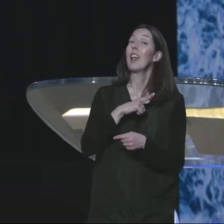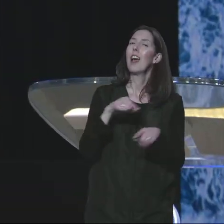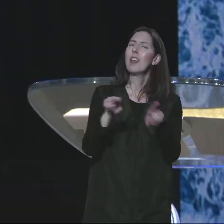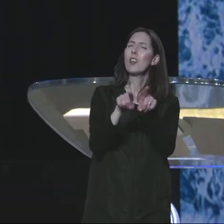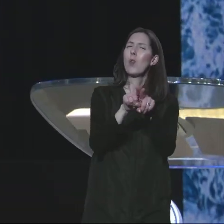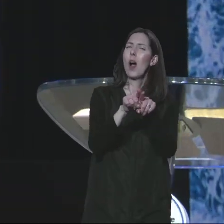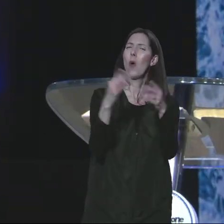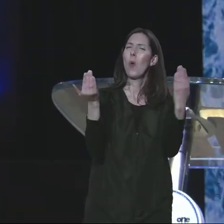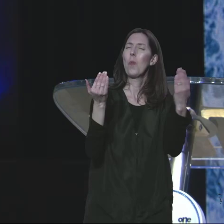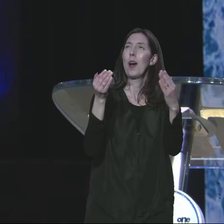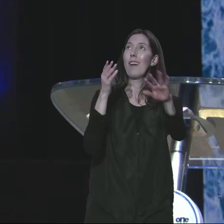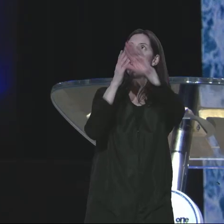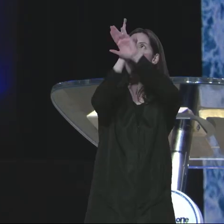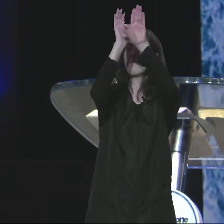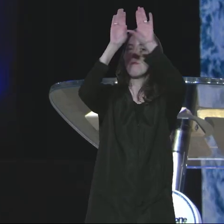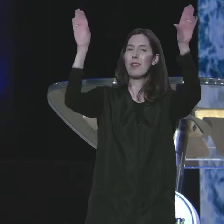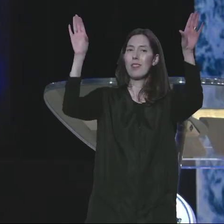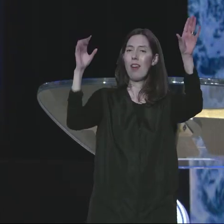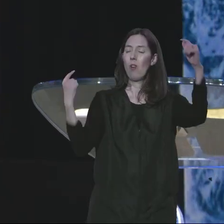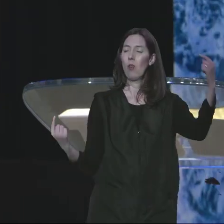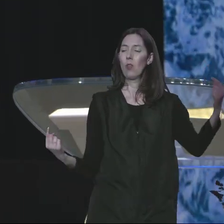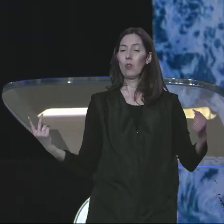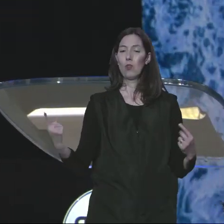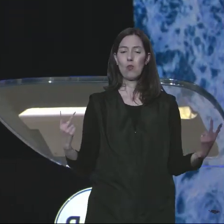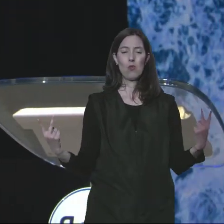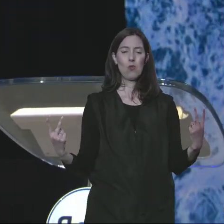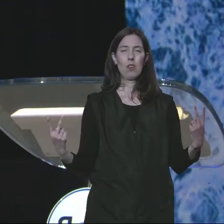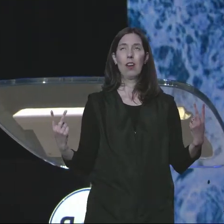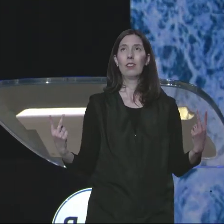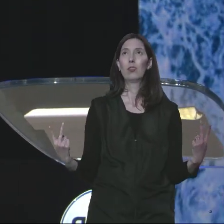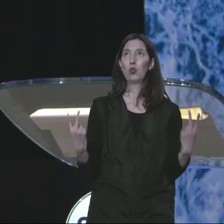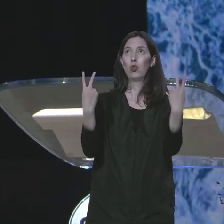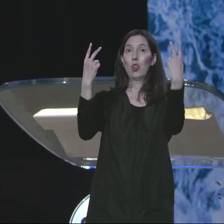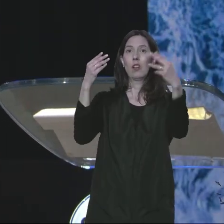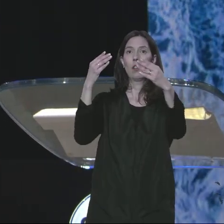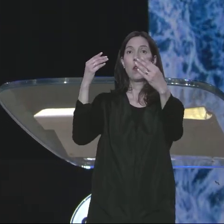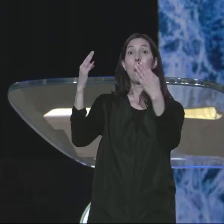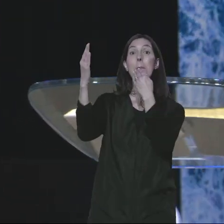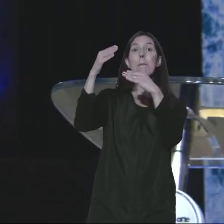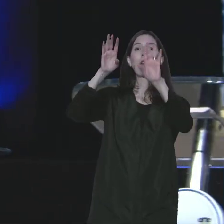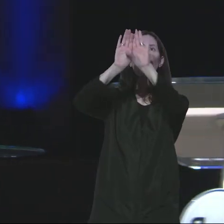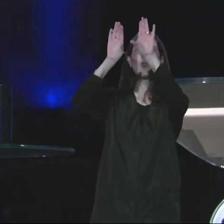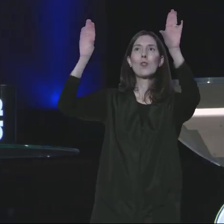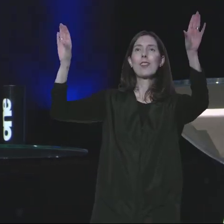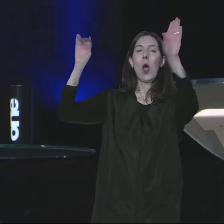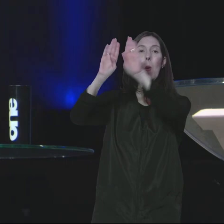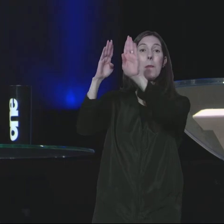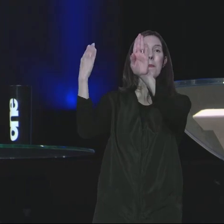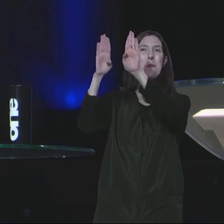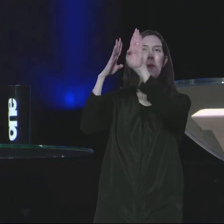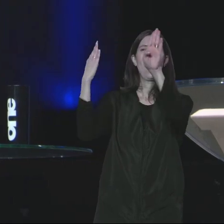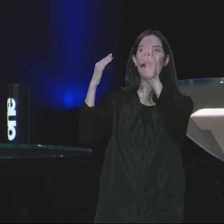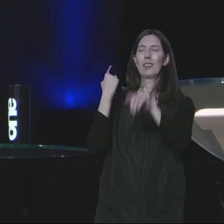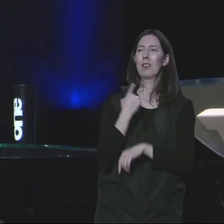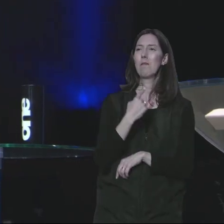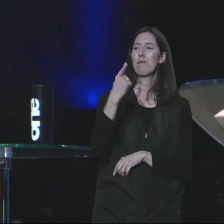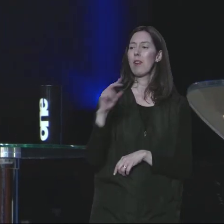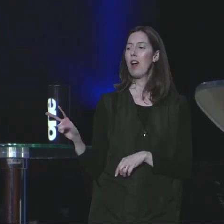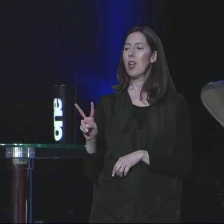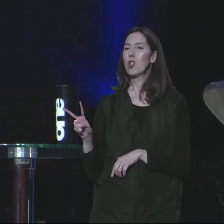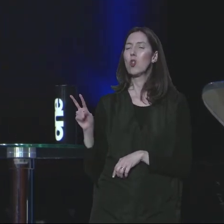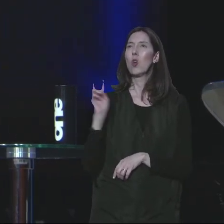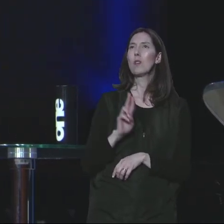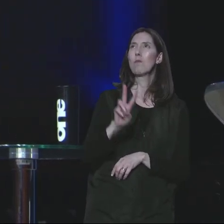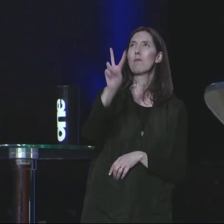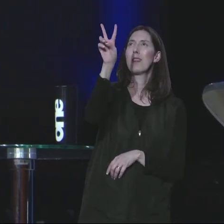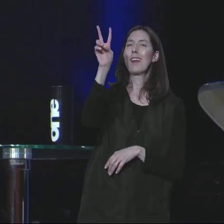aquele casal que se aposentou com 59 e 51 anos. Você imagina primeiro as missionárias